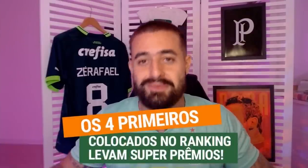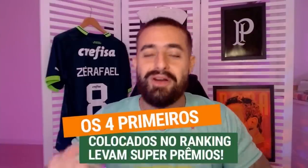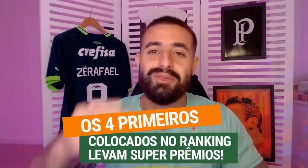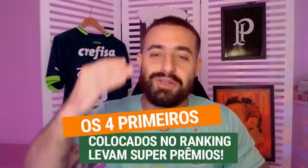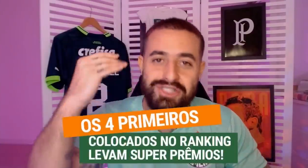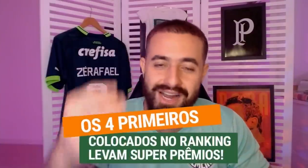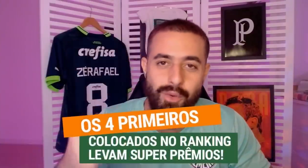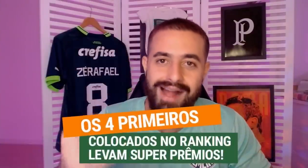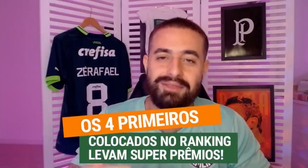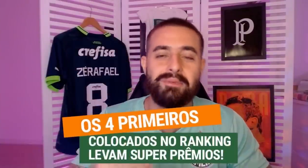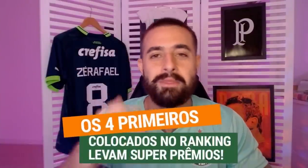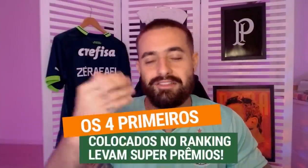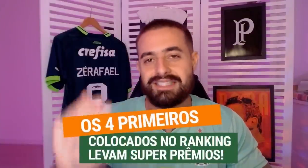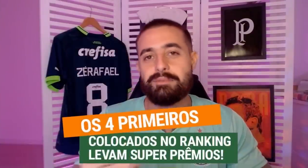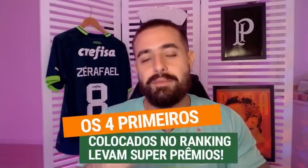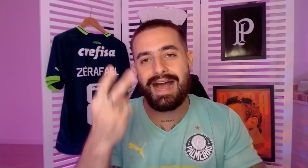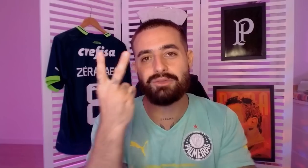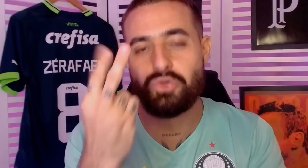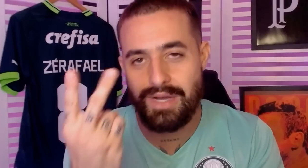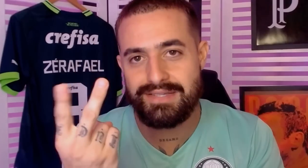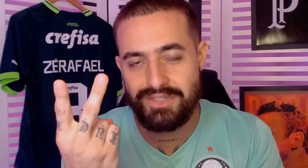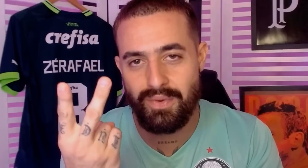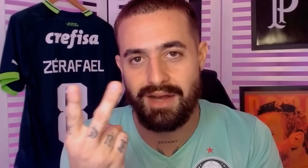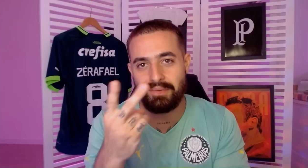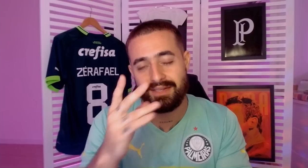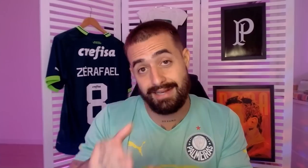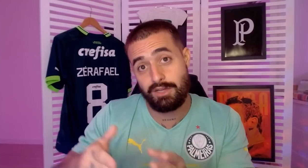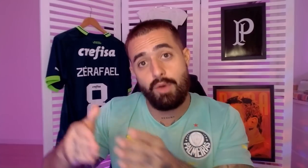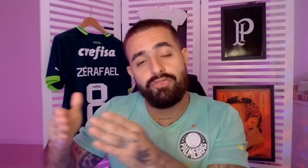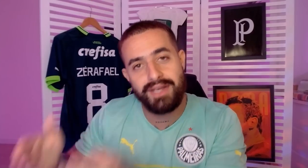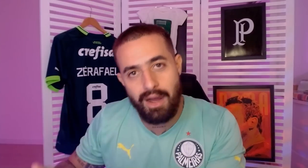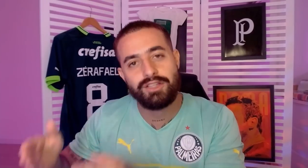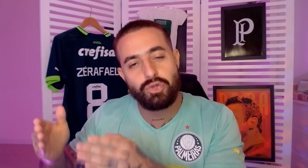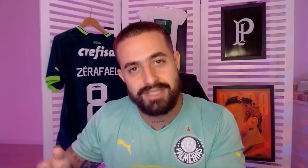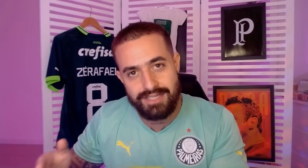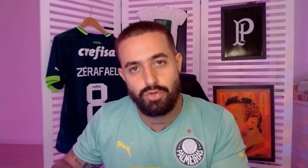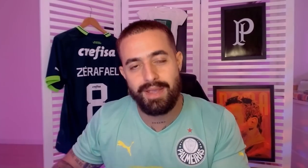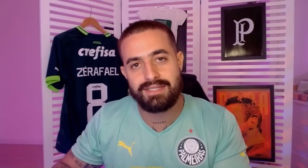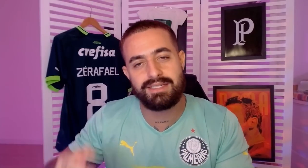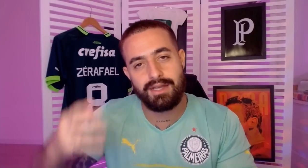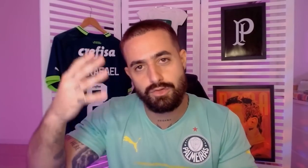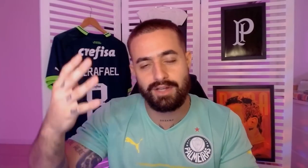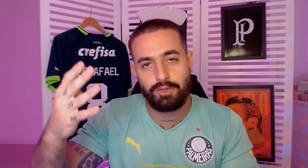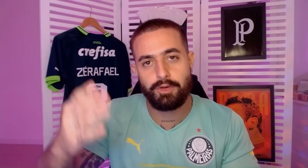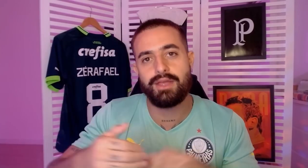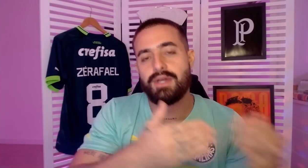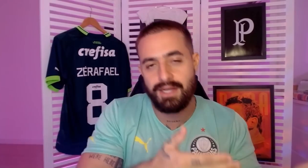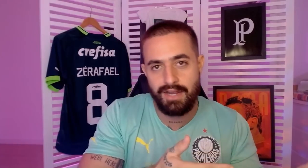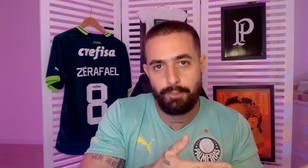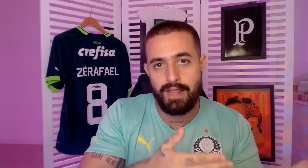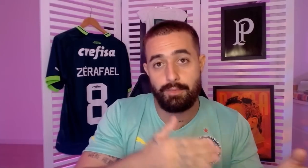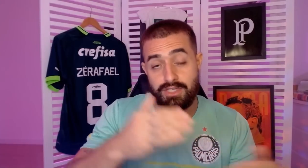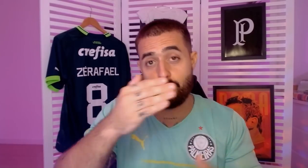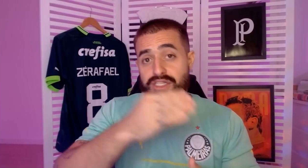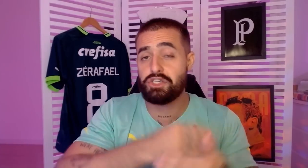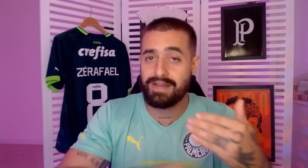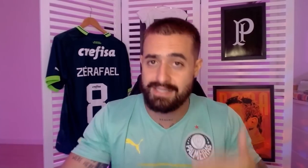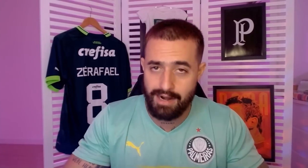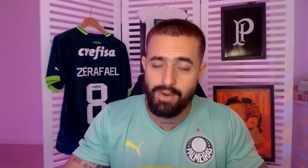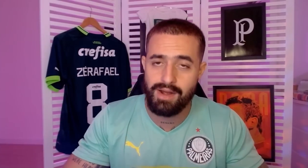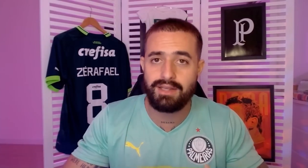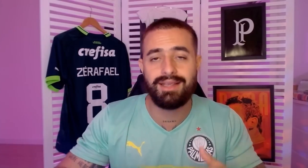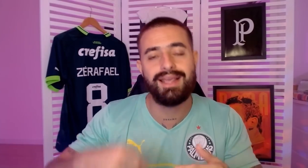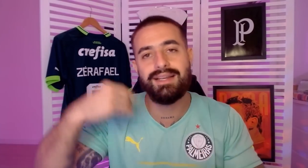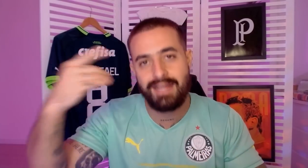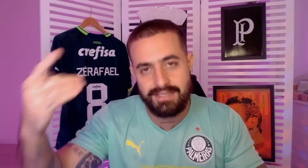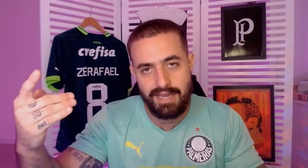É isso mesmo. O nosso G4 vai ser premiado duas vezes no ano. Então, ao final do sexto mês desse ano, os quatro primeiros ganham prêmios. Depois a gente vai